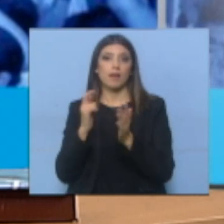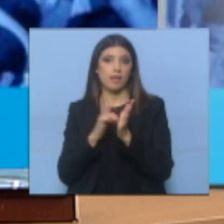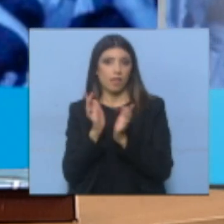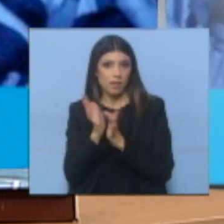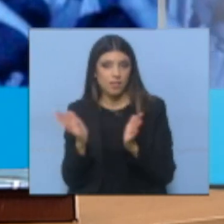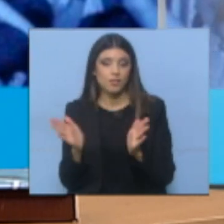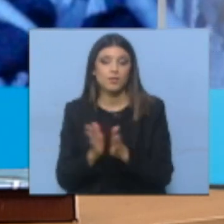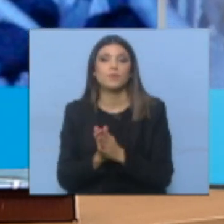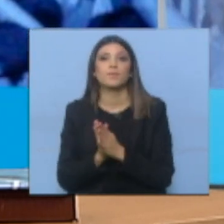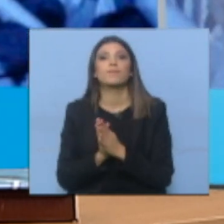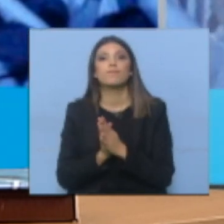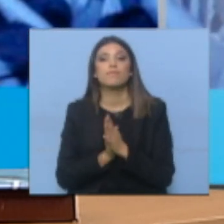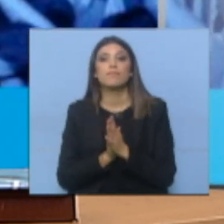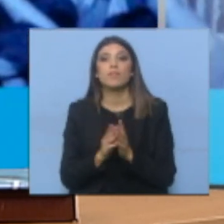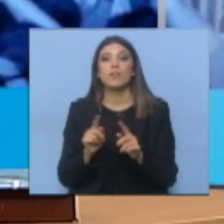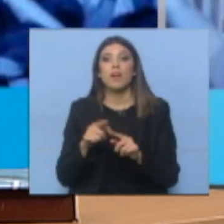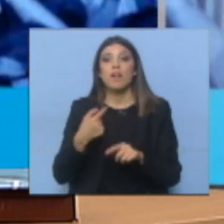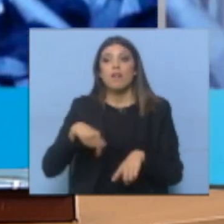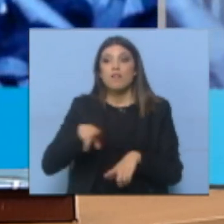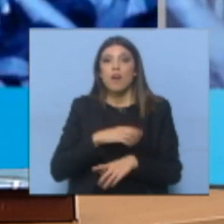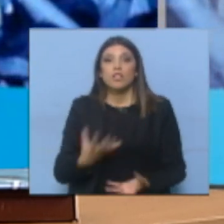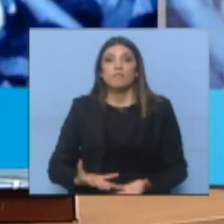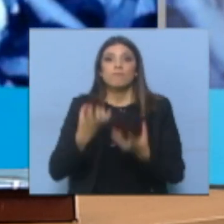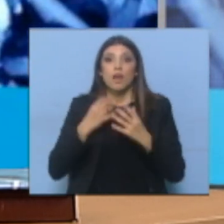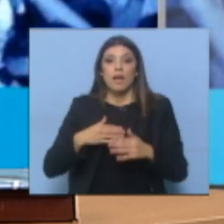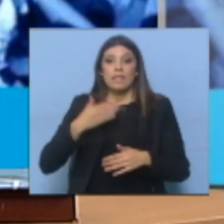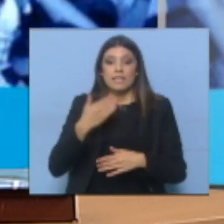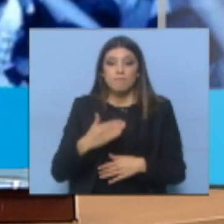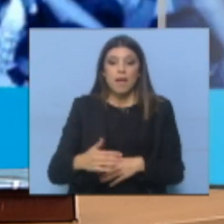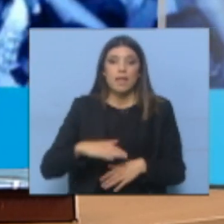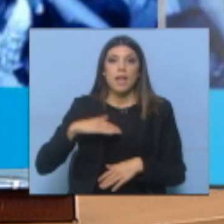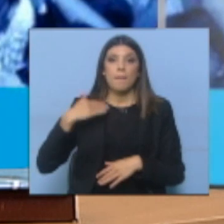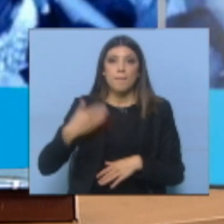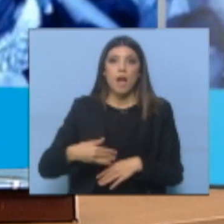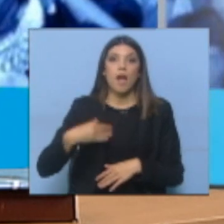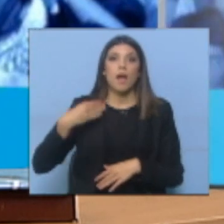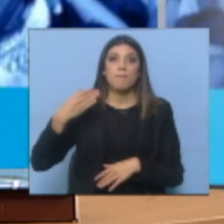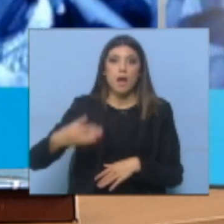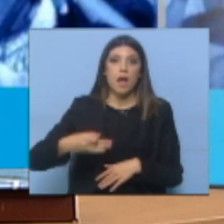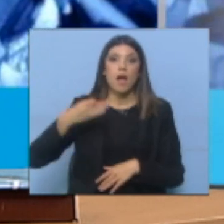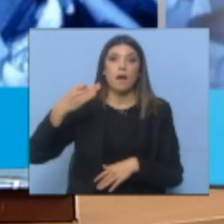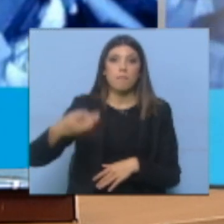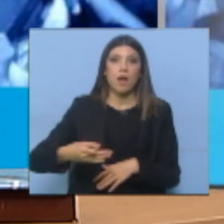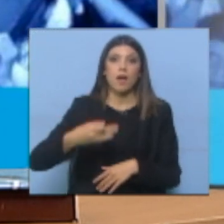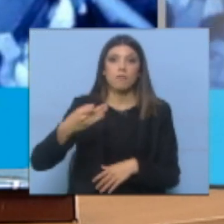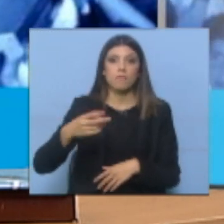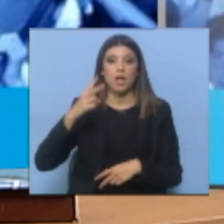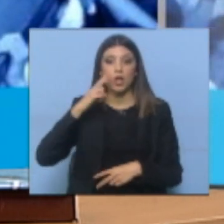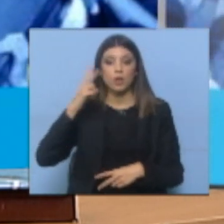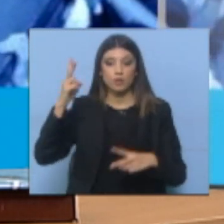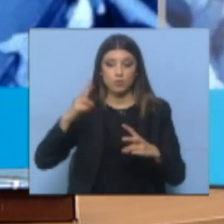Romanos. E, portanto, aqui nós queremos que, semana a semana, vamos redescobrindo a